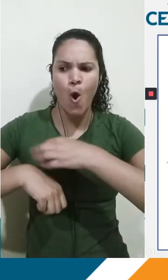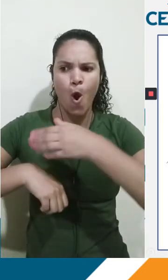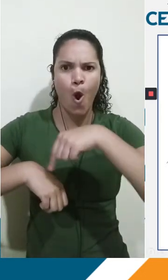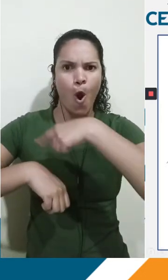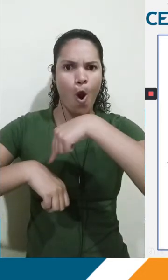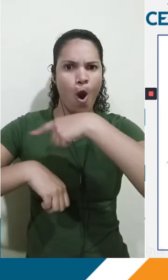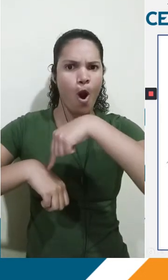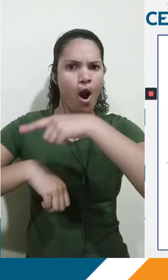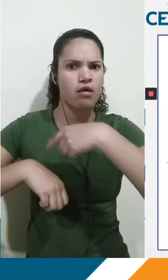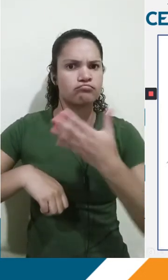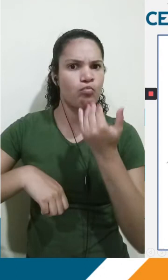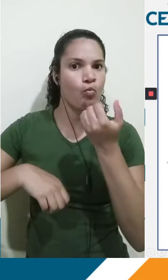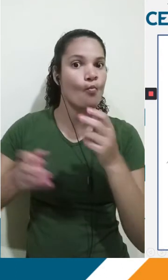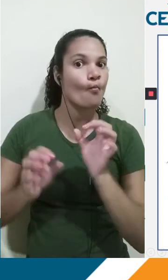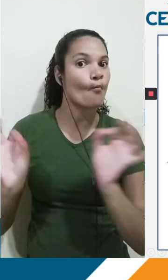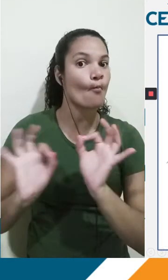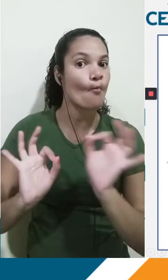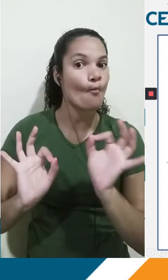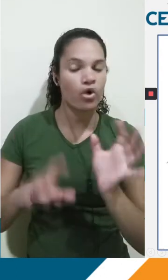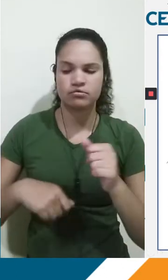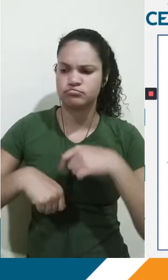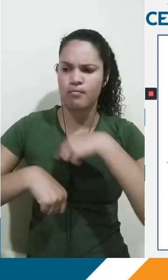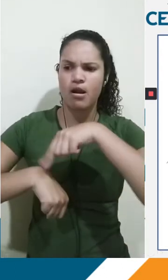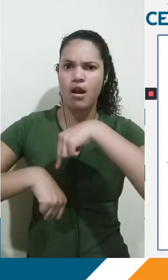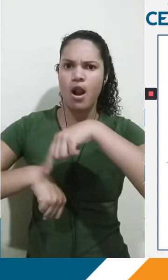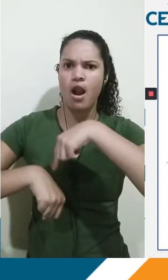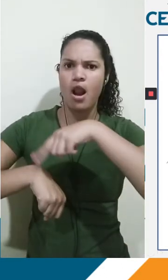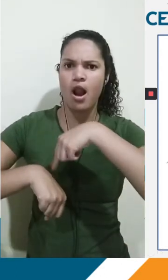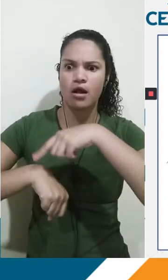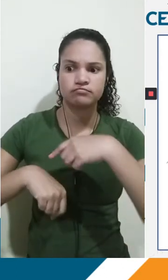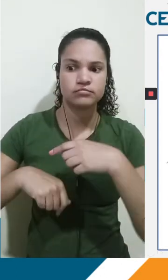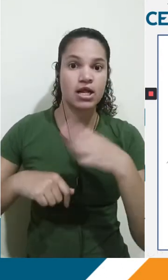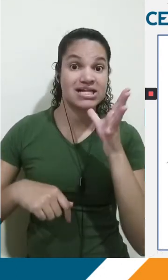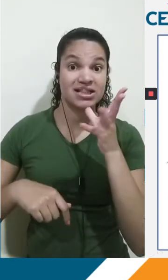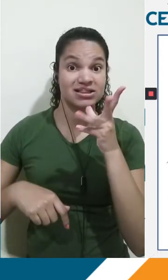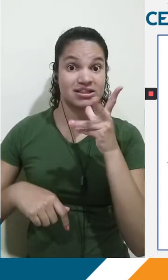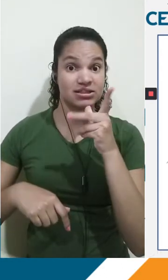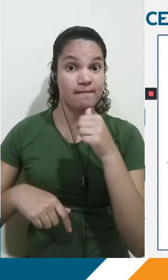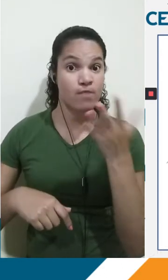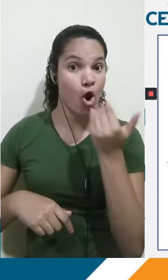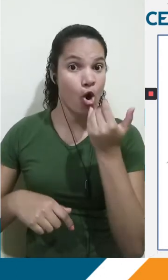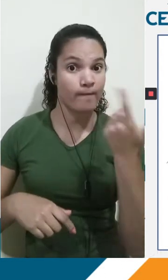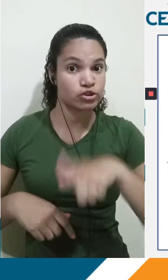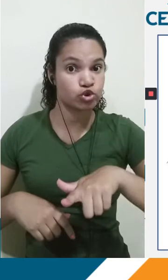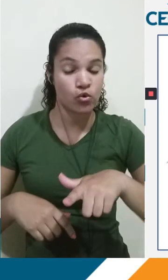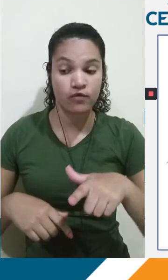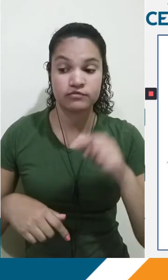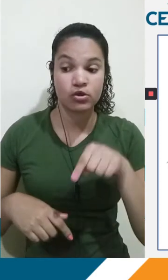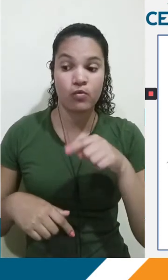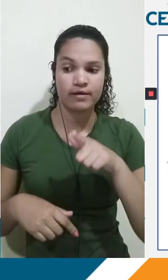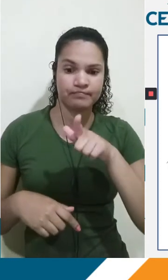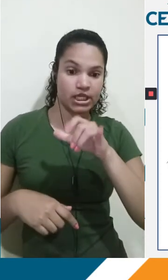jejum, você vai consumir toda a glicose, todo o glicogênio. O glicogênio é formado a partir de moléculas de glicose que se